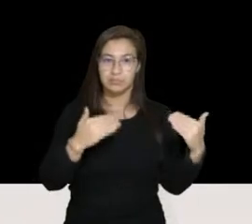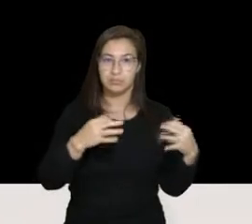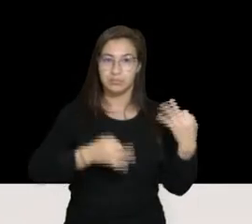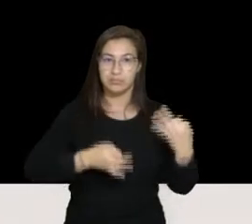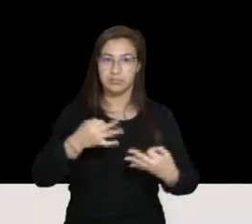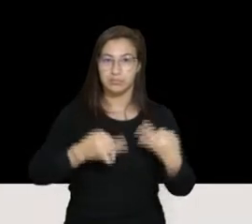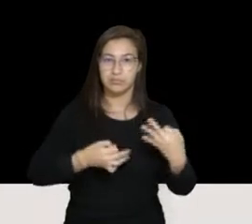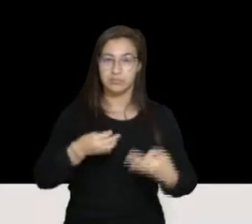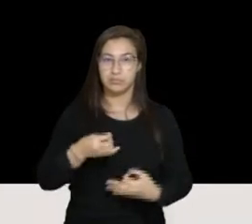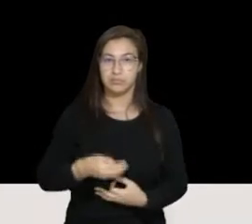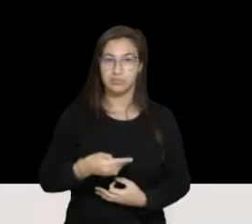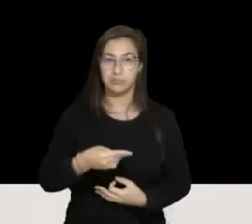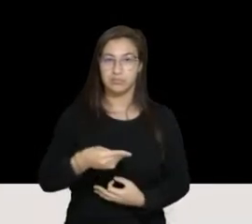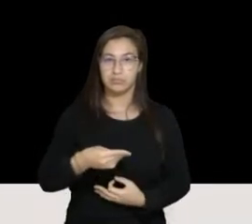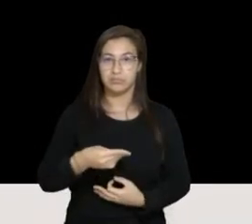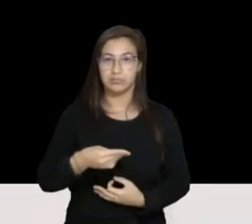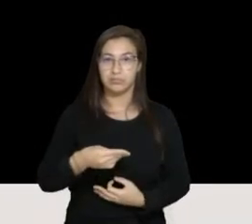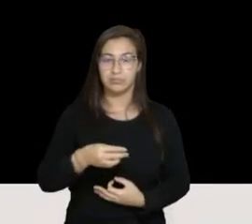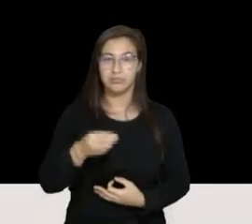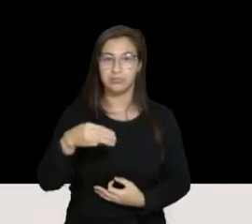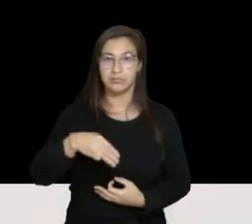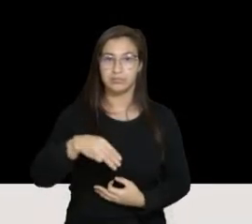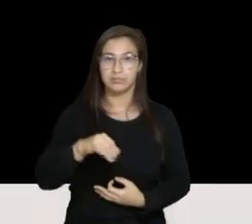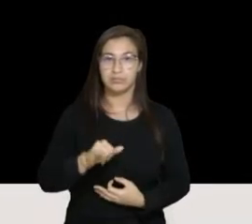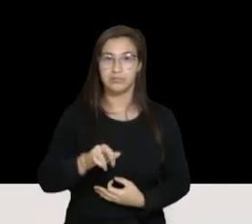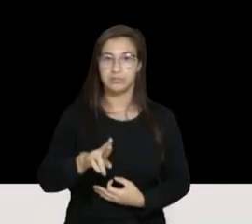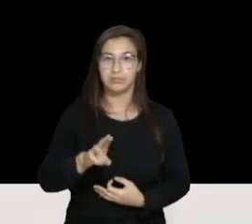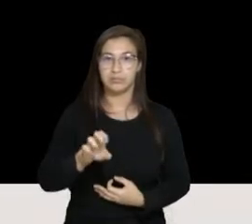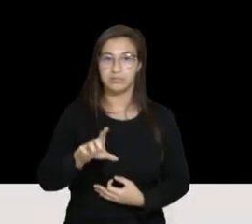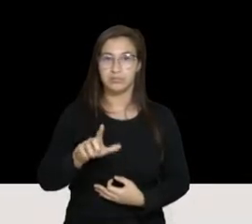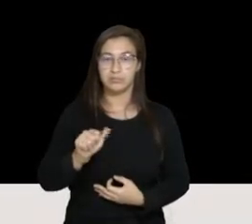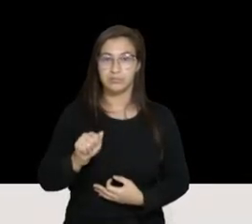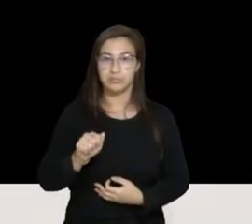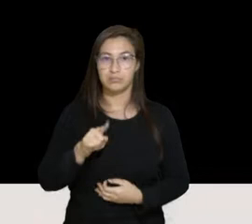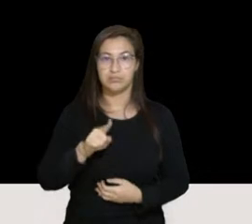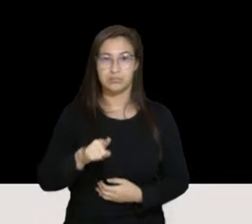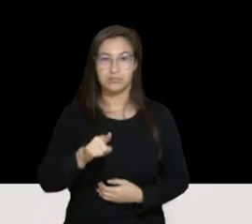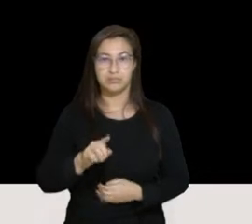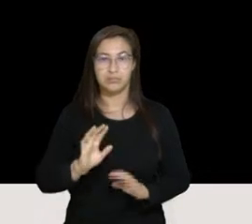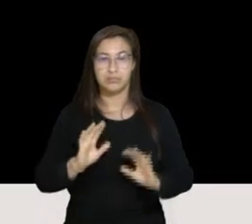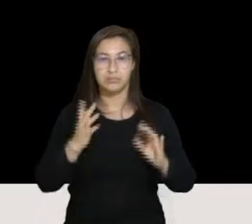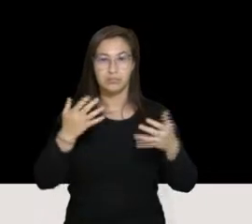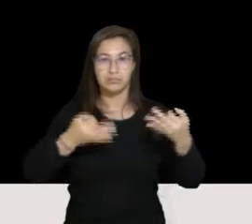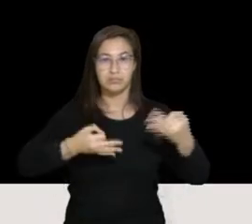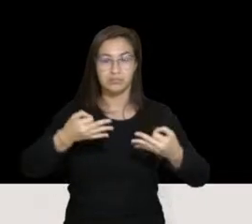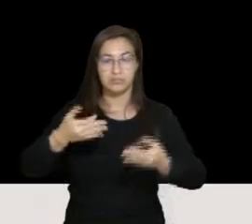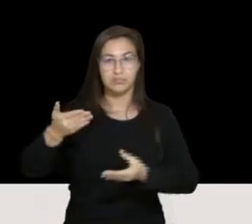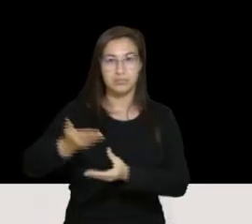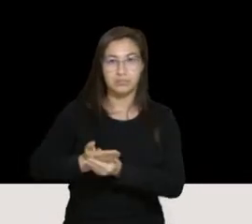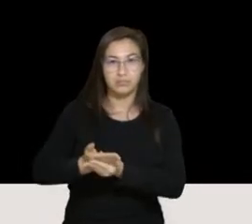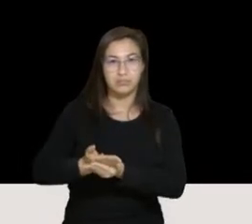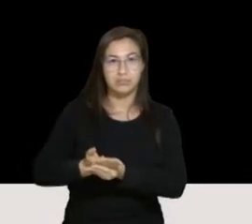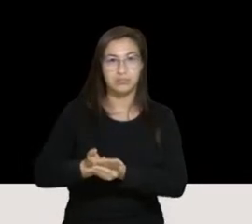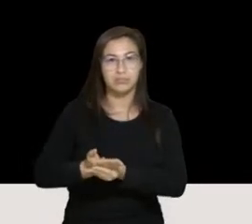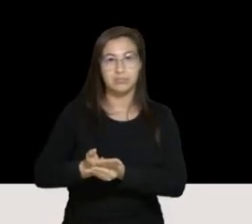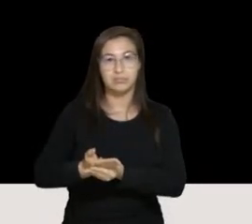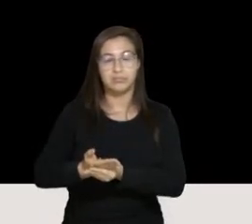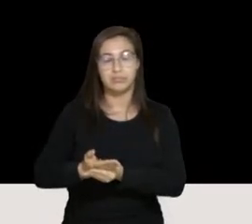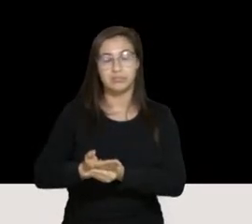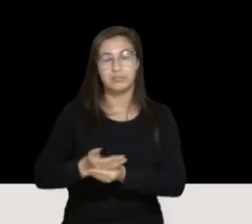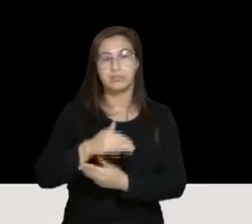Mirela Dutra Alberton pela atuação no processo caso que culminou no assassinato de um bebê